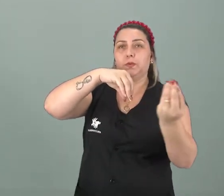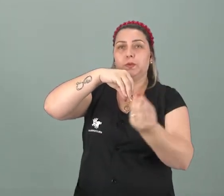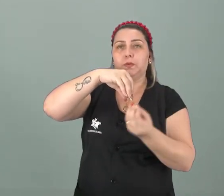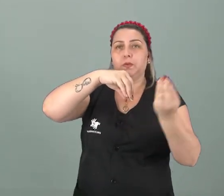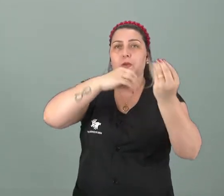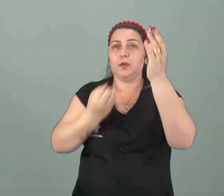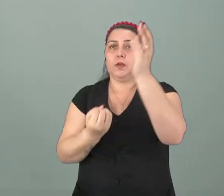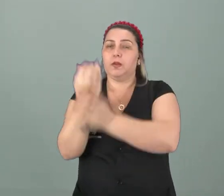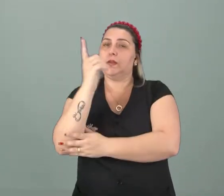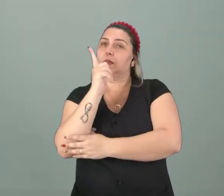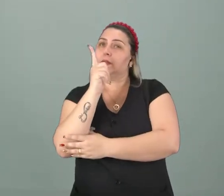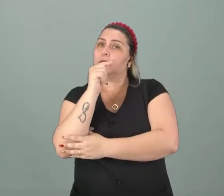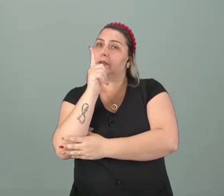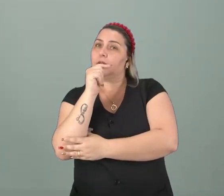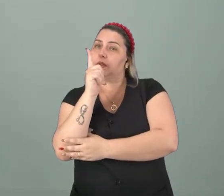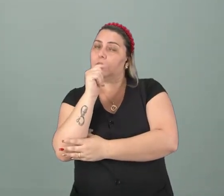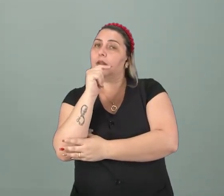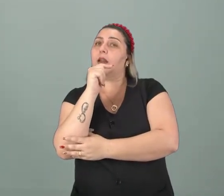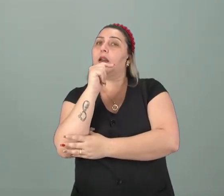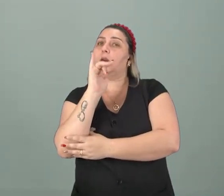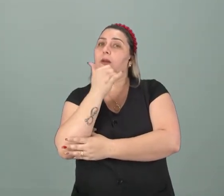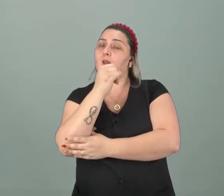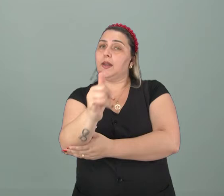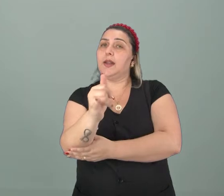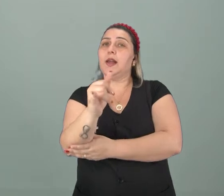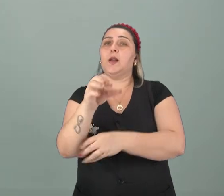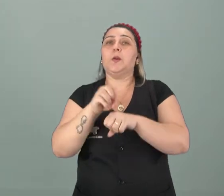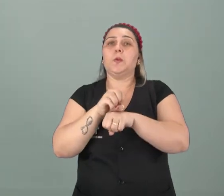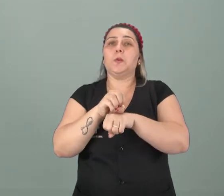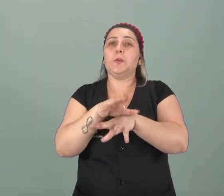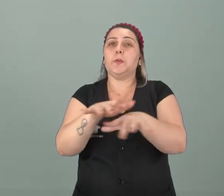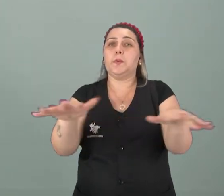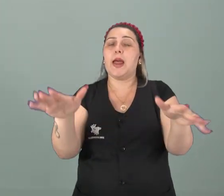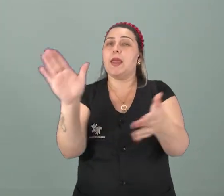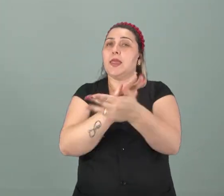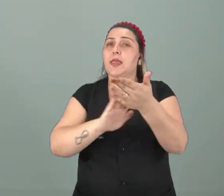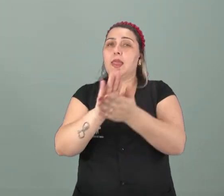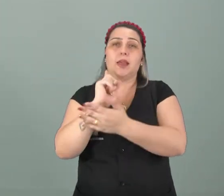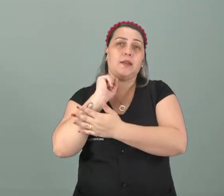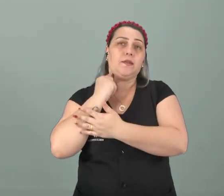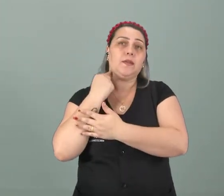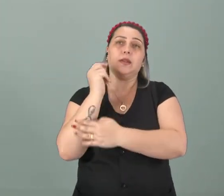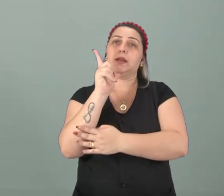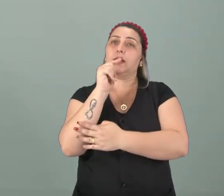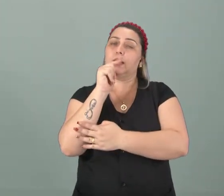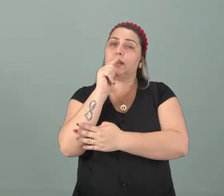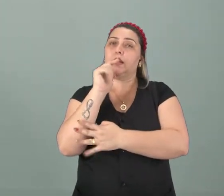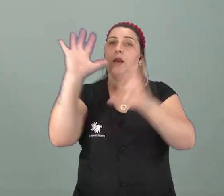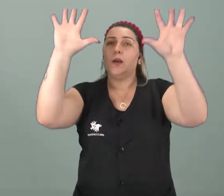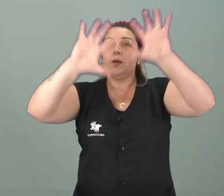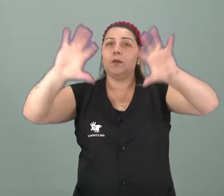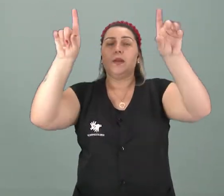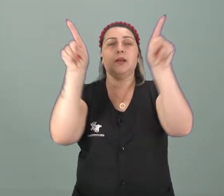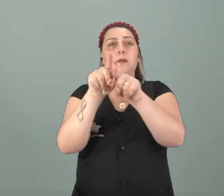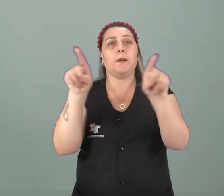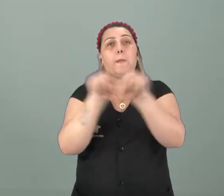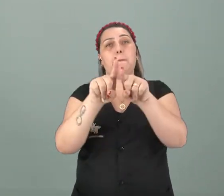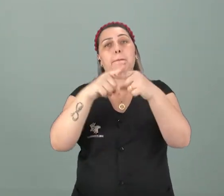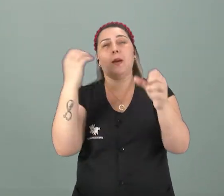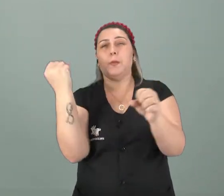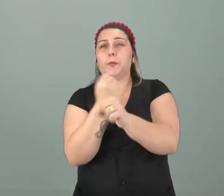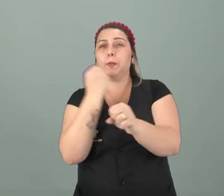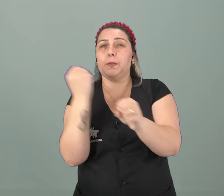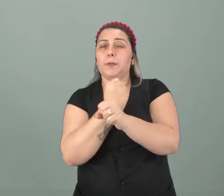energia elétrica, não são lançados poluentes na atmosfera e nem nas águas, tá? Mas, durante a construção da